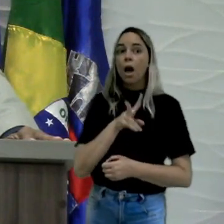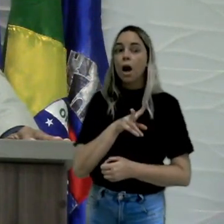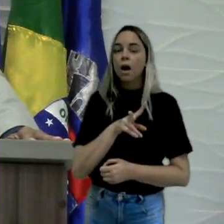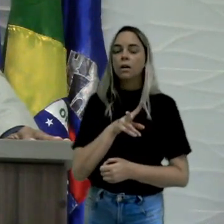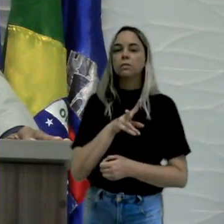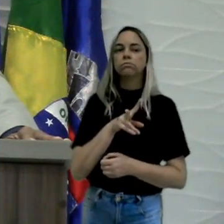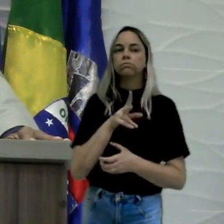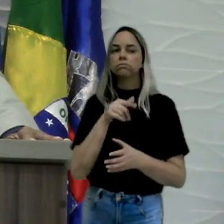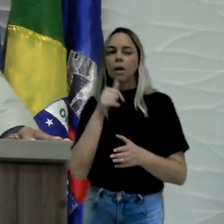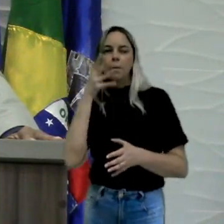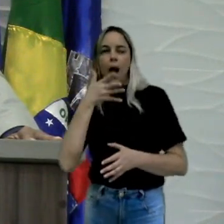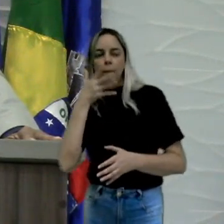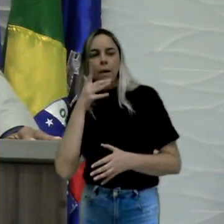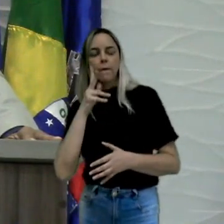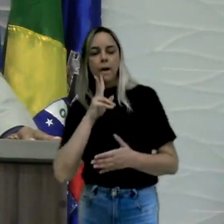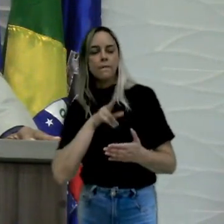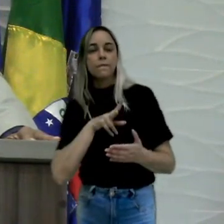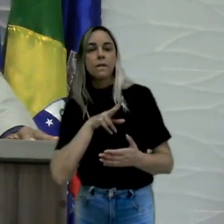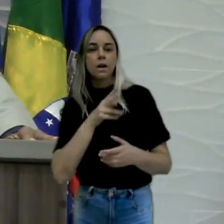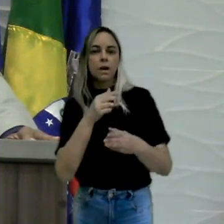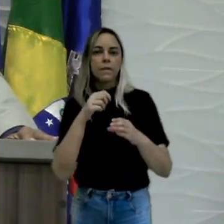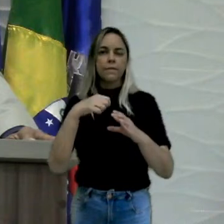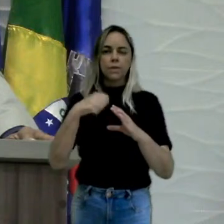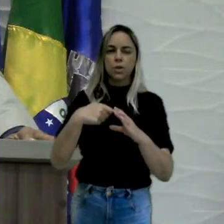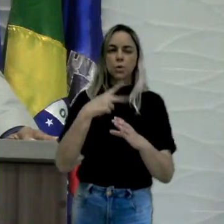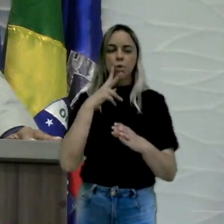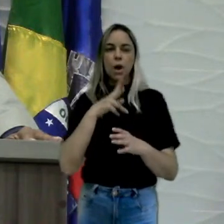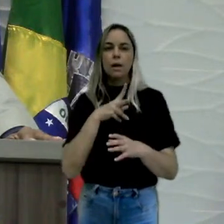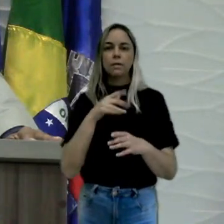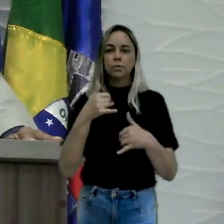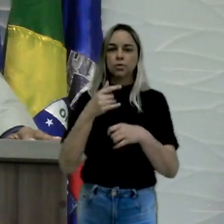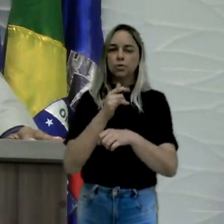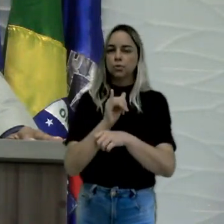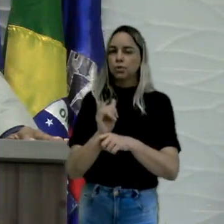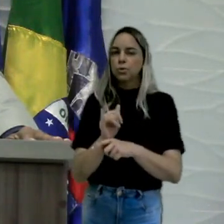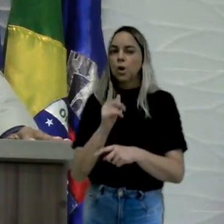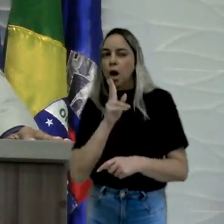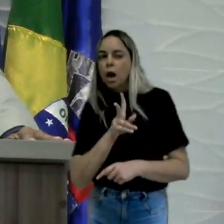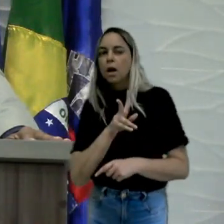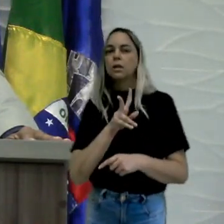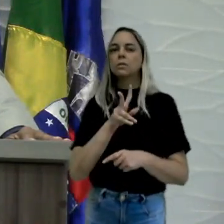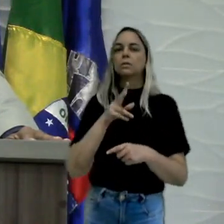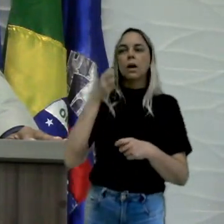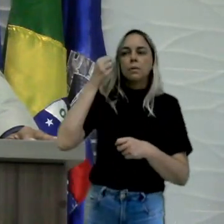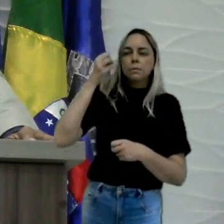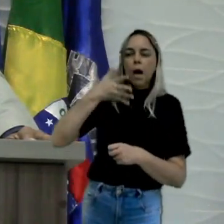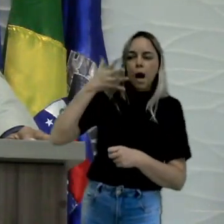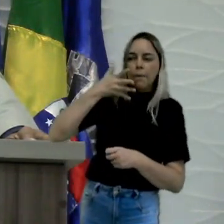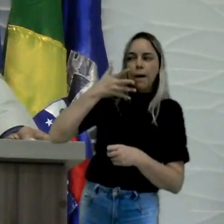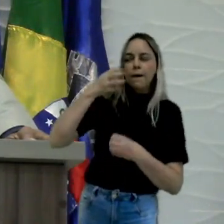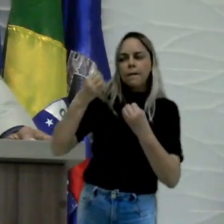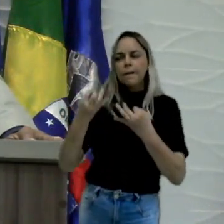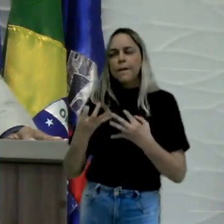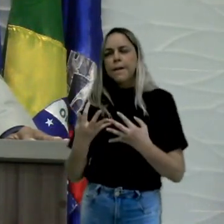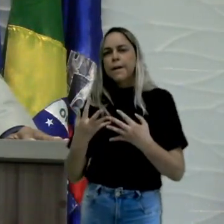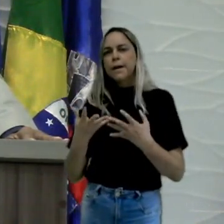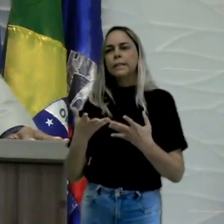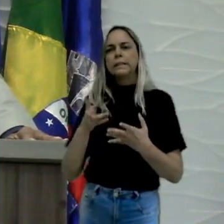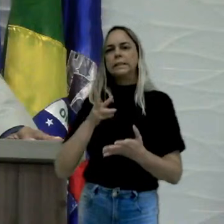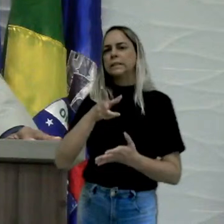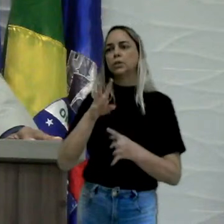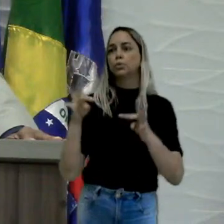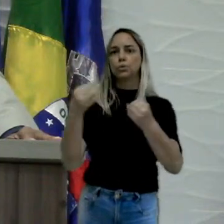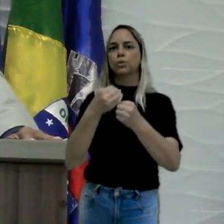gestão, puxar 10 discursos, todos eles é nesse alinhamento. É deputada e